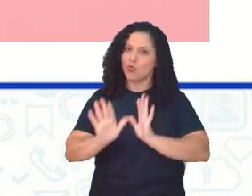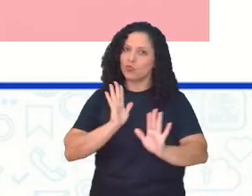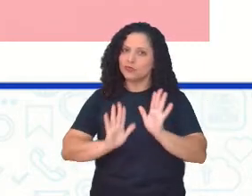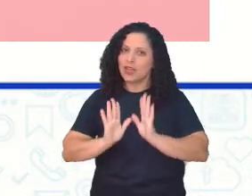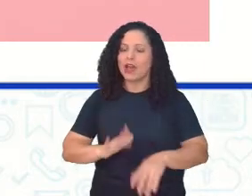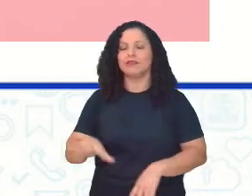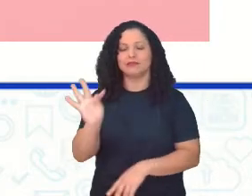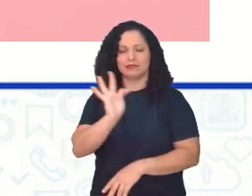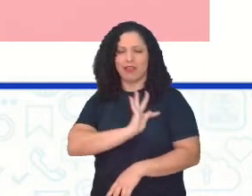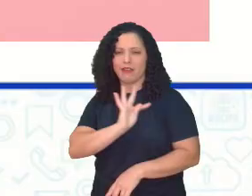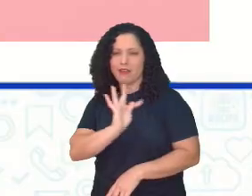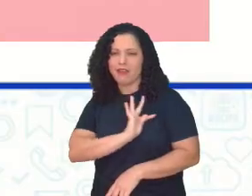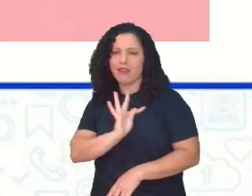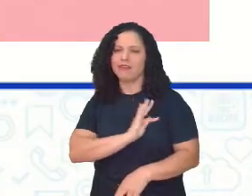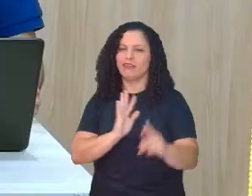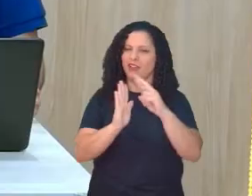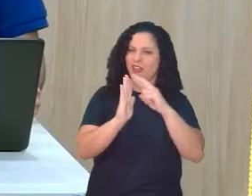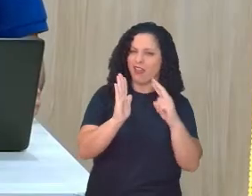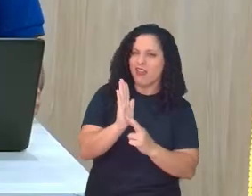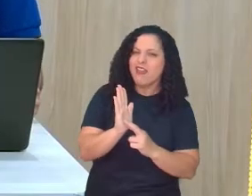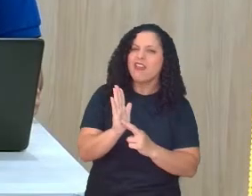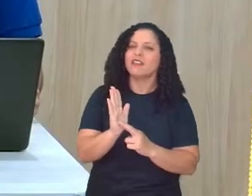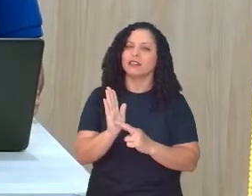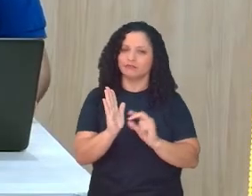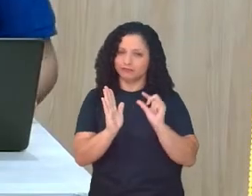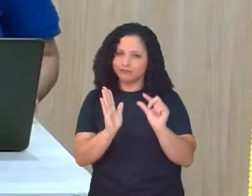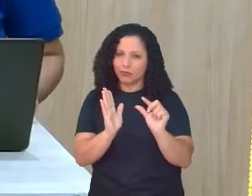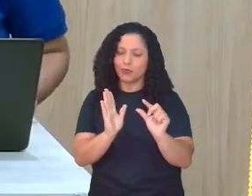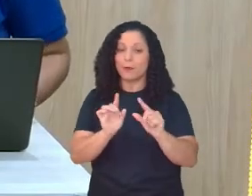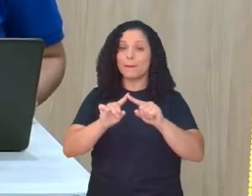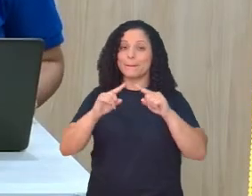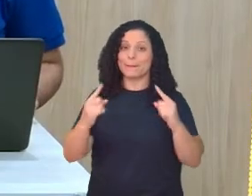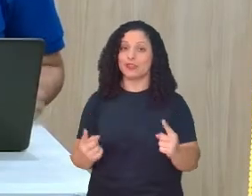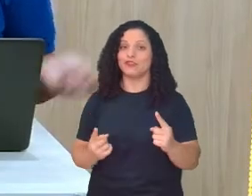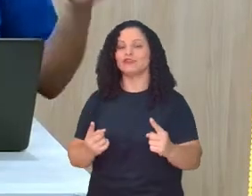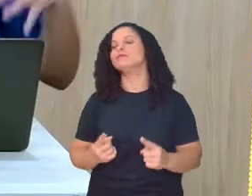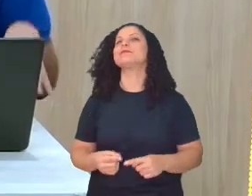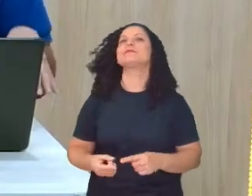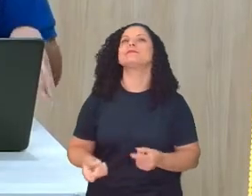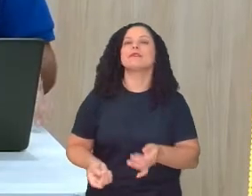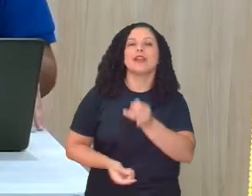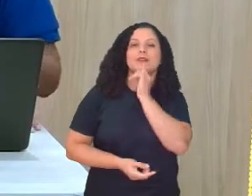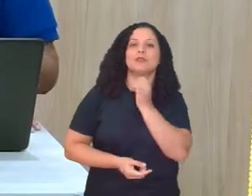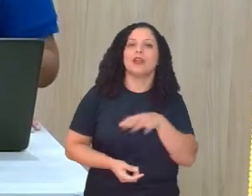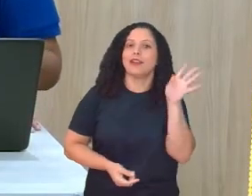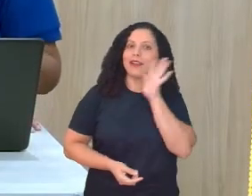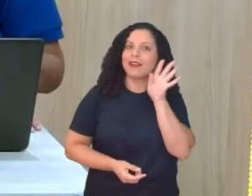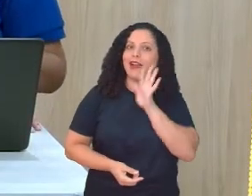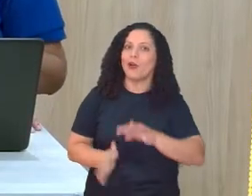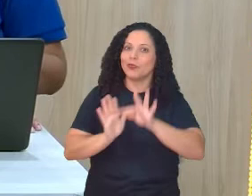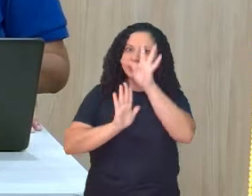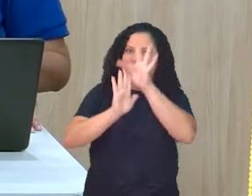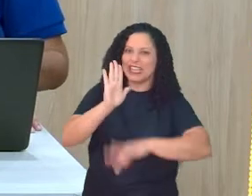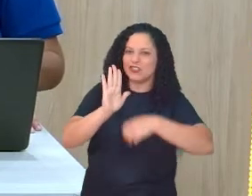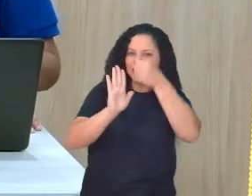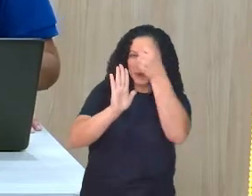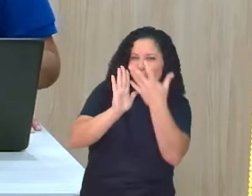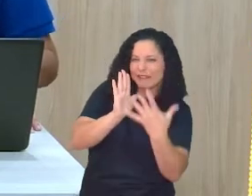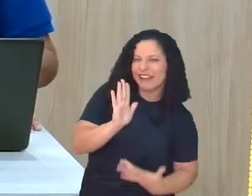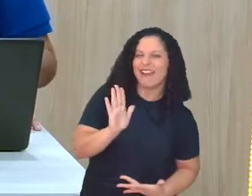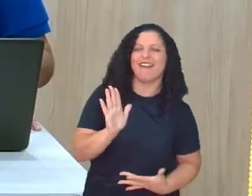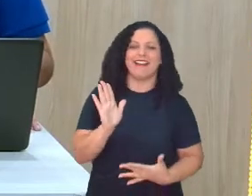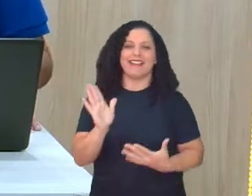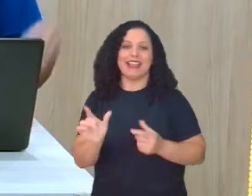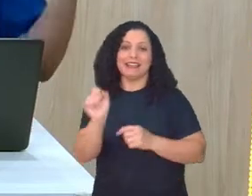mais técnica, né? Um pouquinho menos divertido, que é muito mais legal quando a gente vem para cá falar o quê? De texto, Pois é,